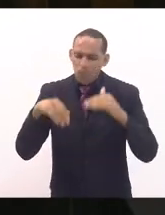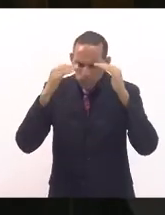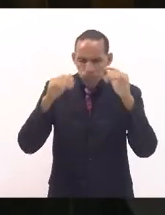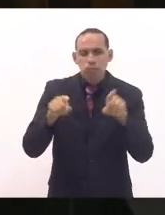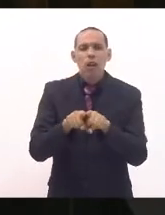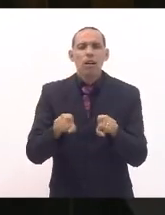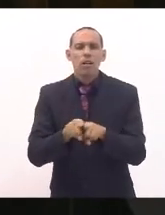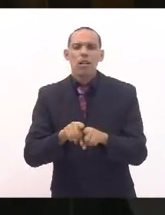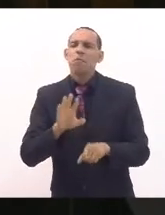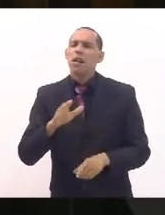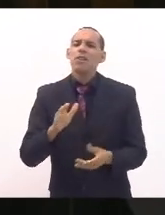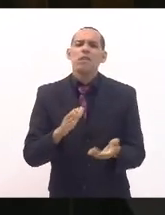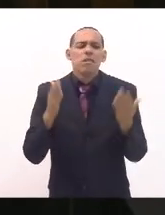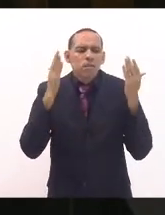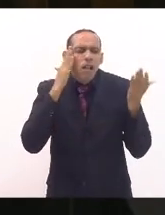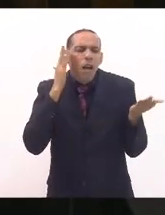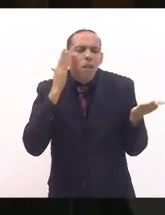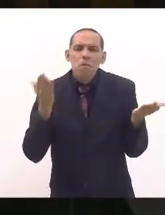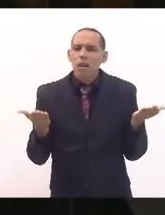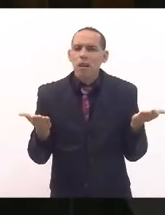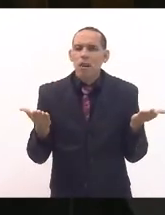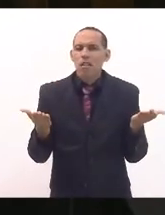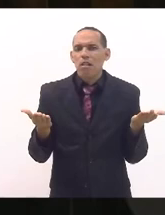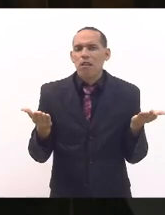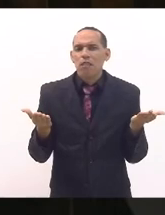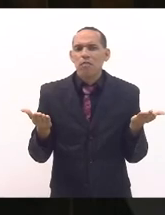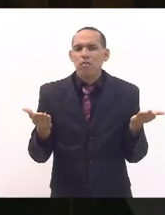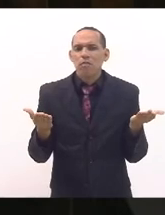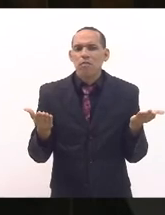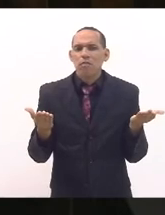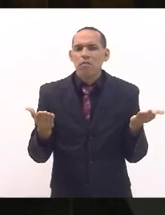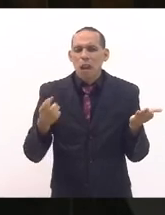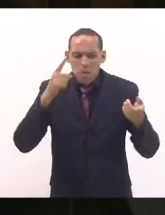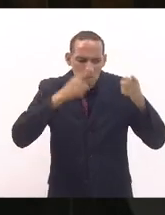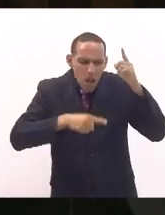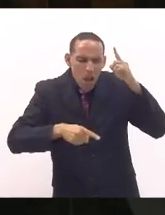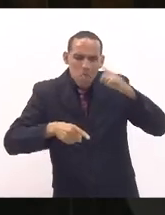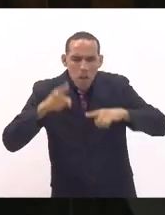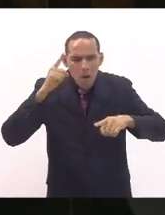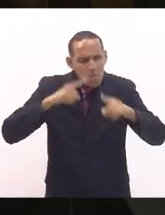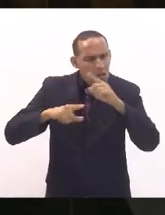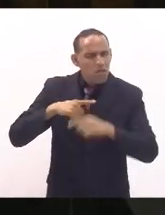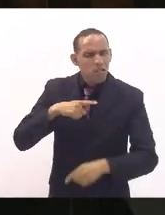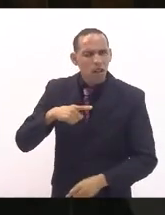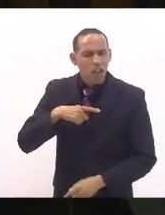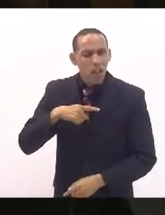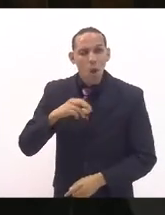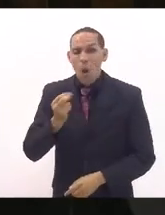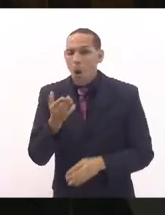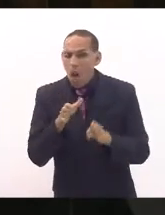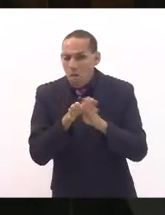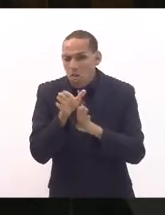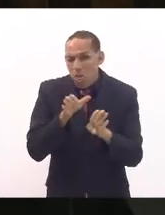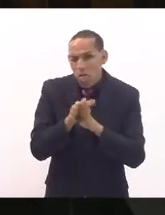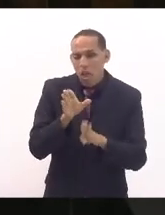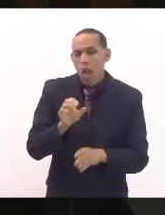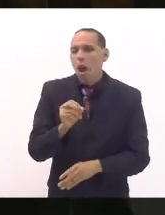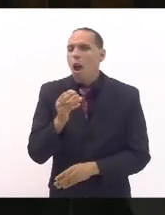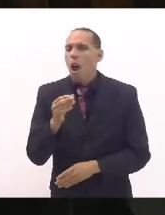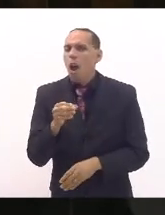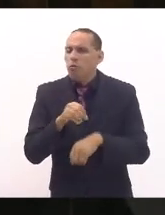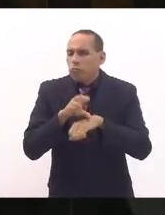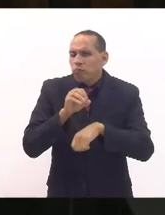respeito, mas saber se houve qualquer tipo de ordenamento, de aconselhamento, de